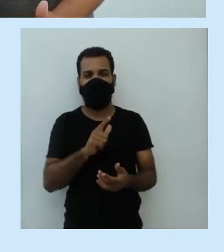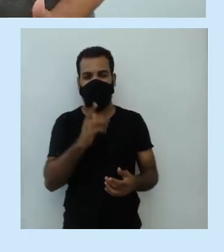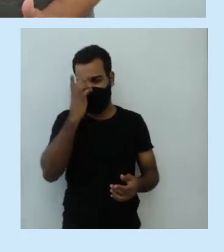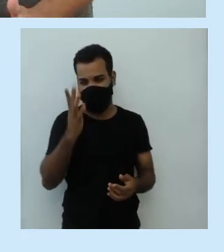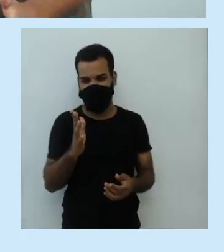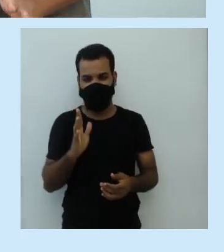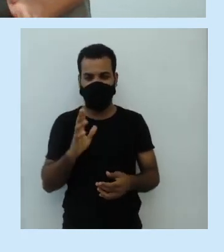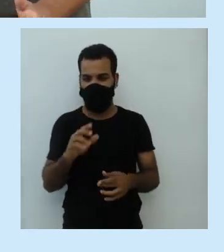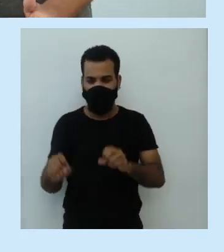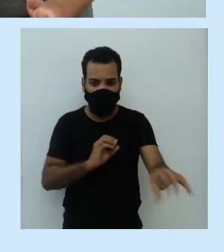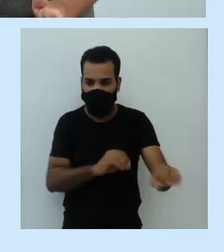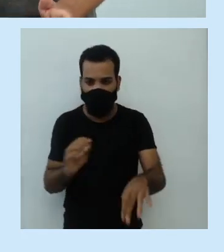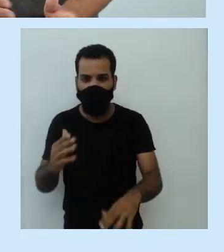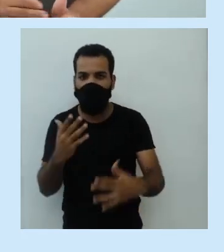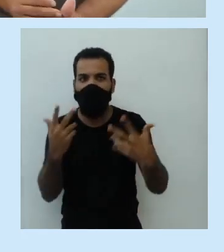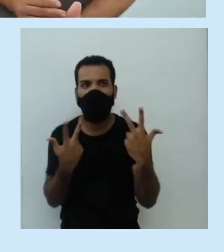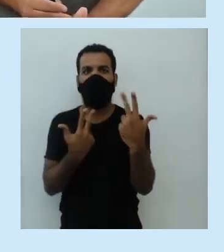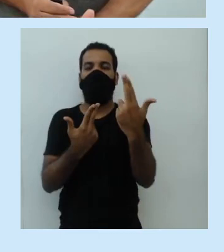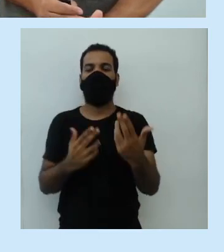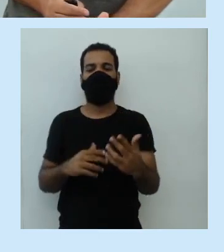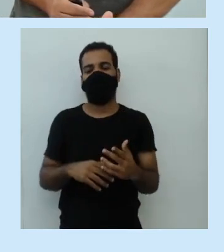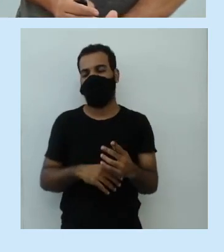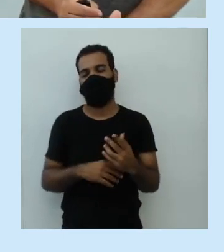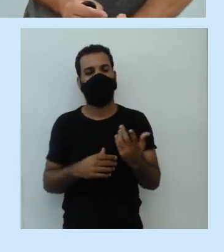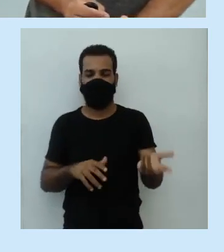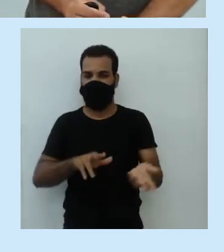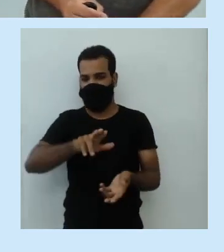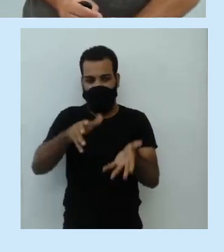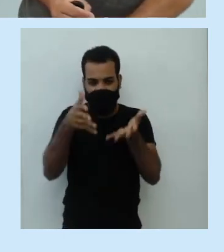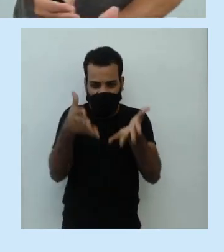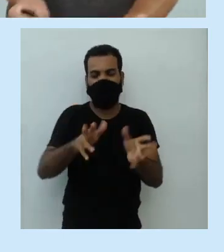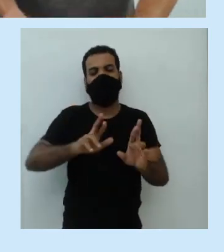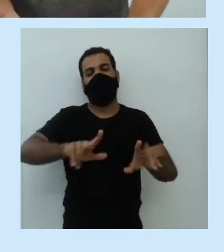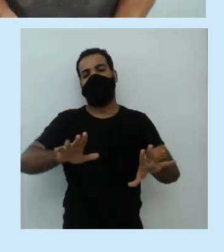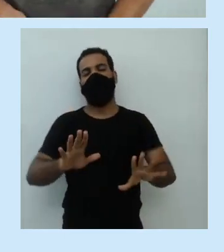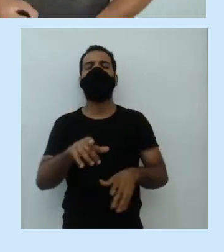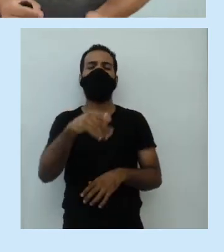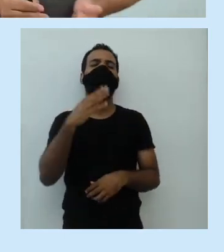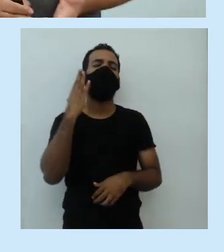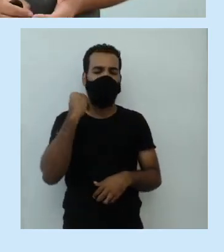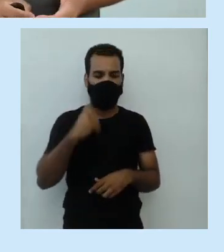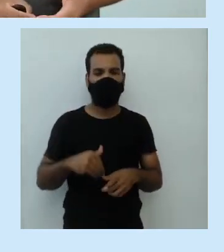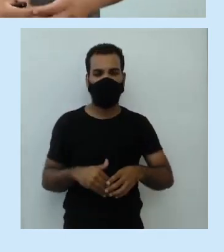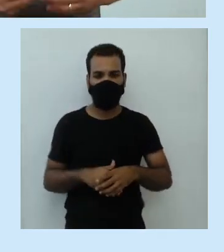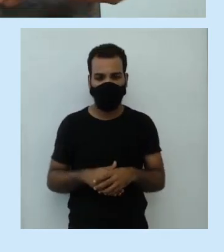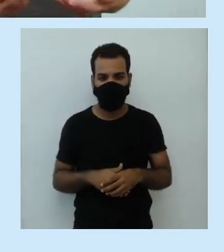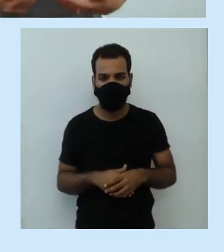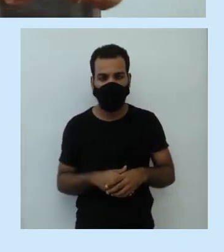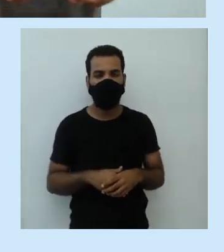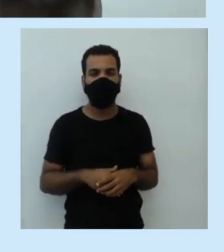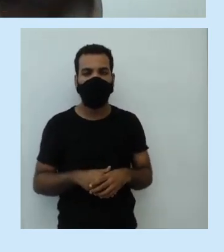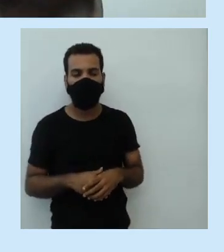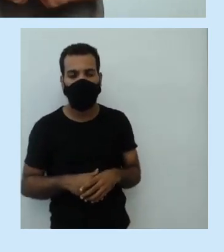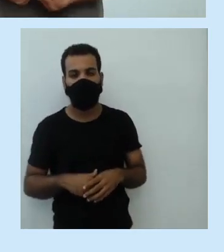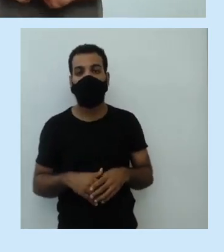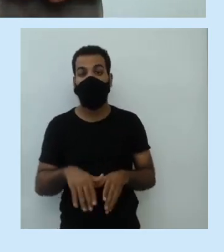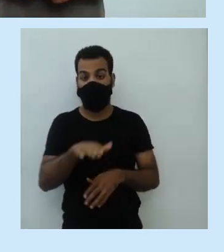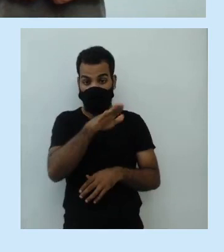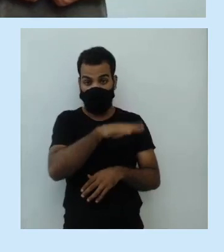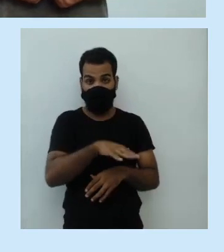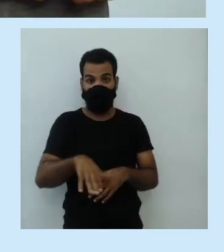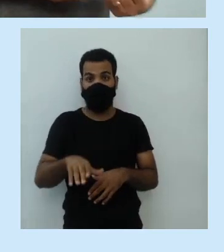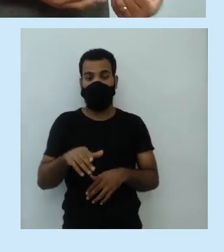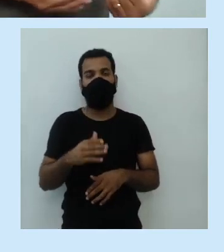aquele fenômeno que o Cristiano Ronaldo é. Não é dessa maneira, você sabe que não é desse jeito. Mas a criança, ela compra